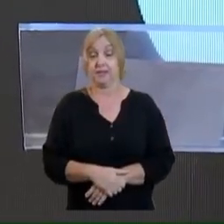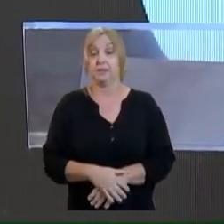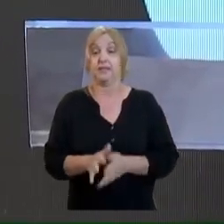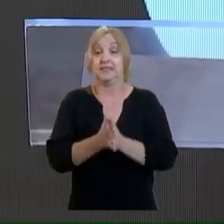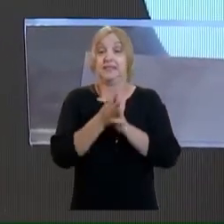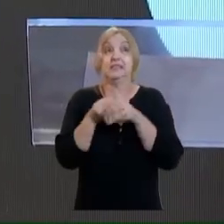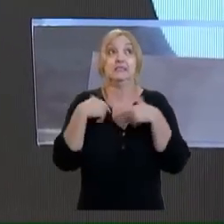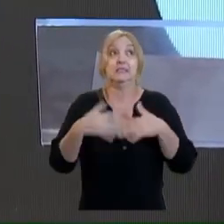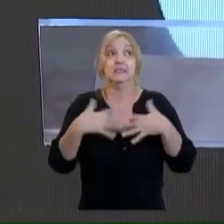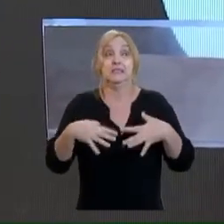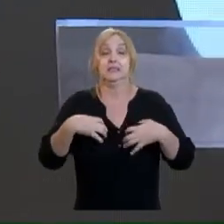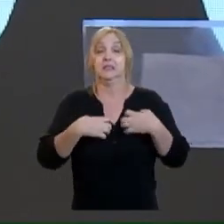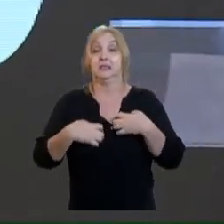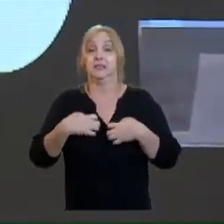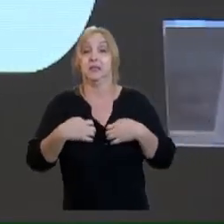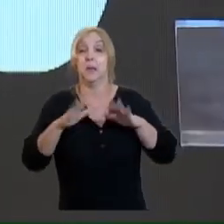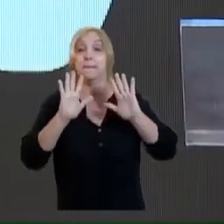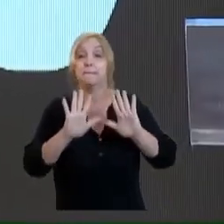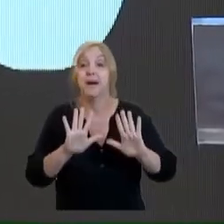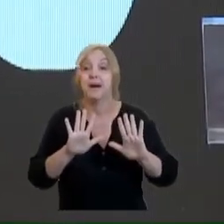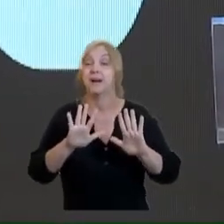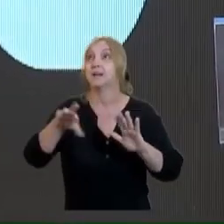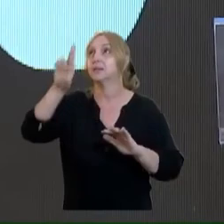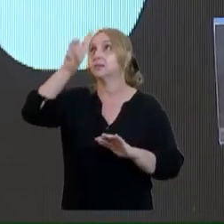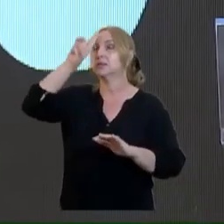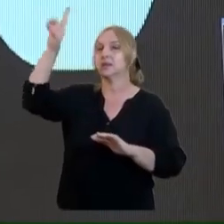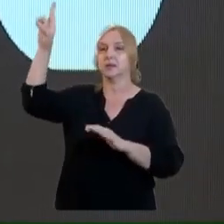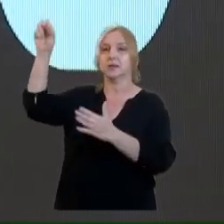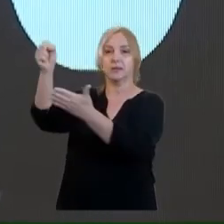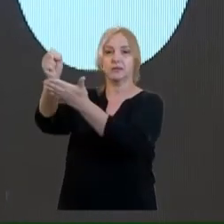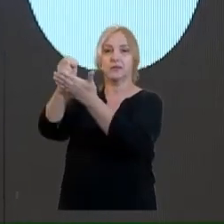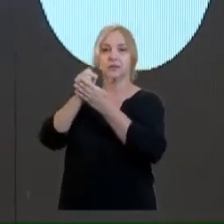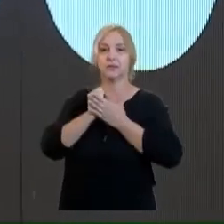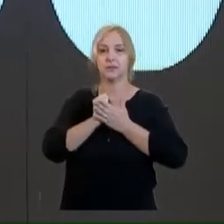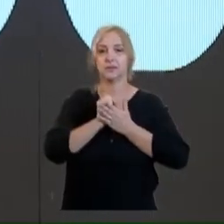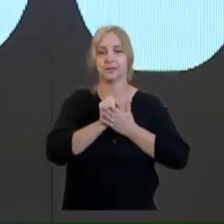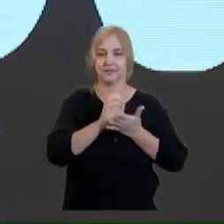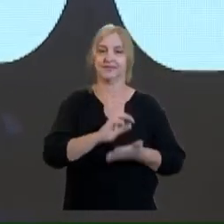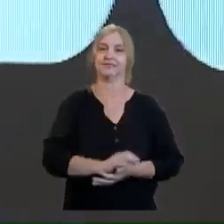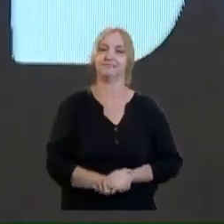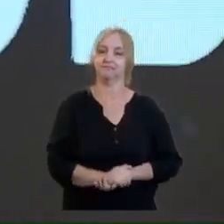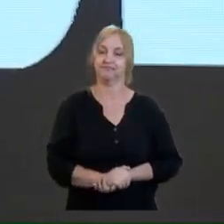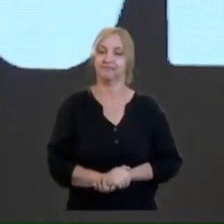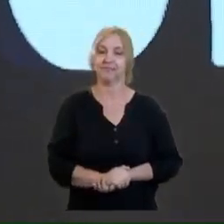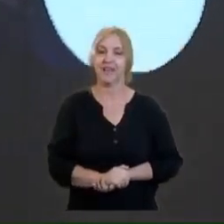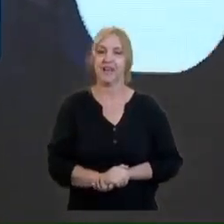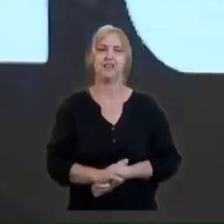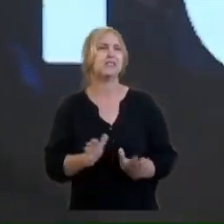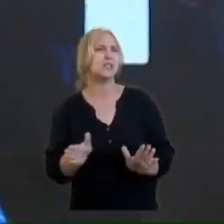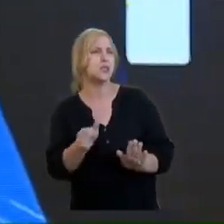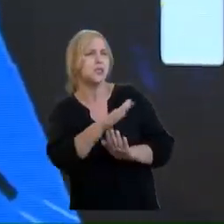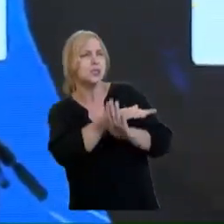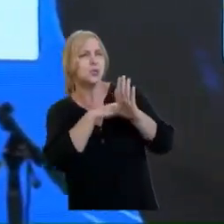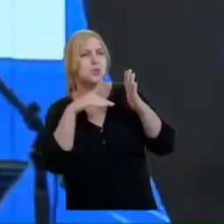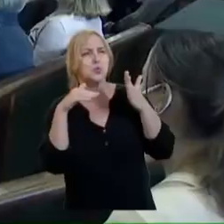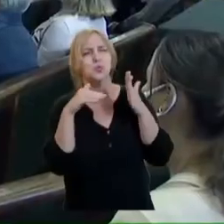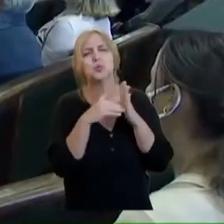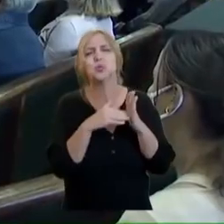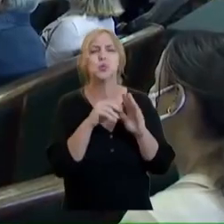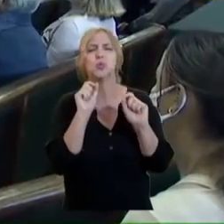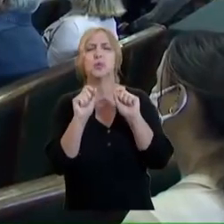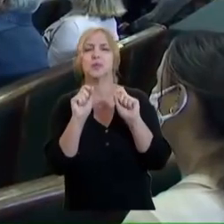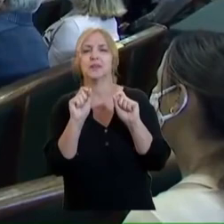do justo. Mas o Senhor de todas a livra. Muitas vezes nós achamos que esse de todos, o livramento